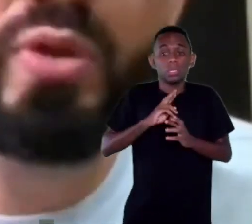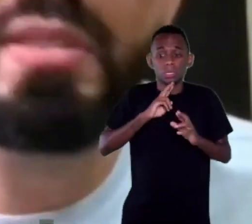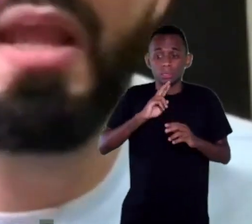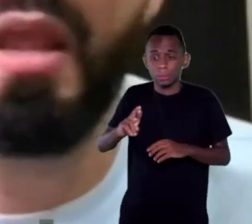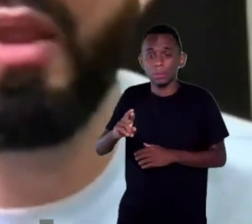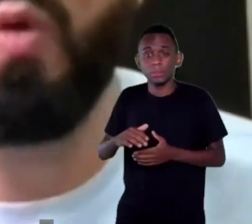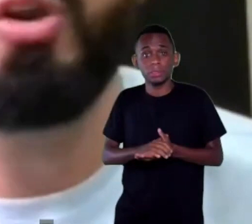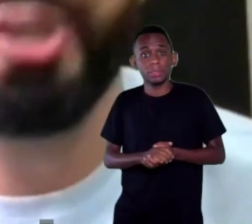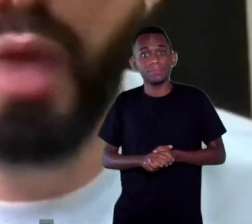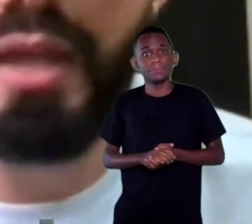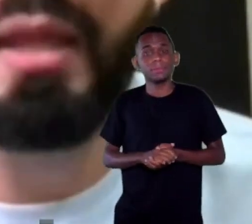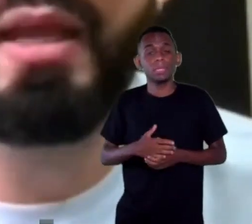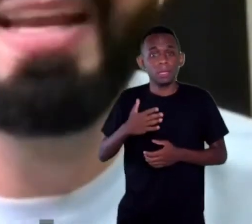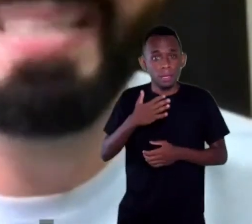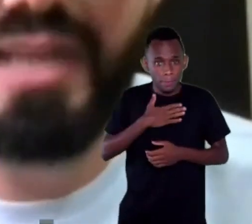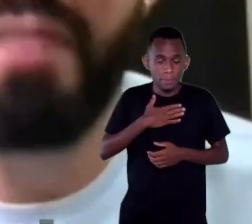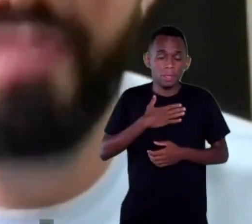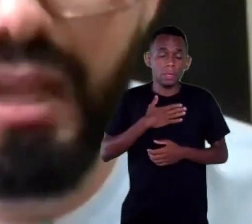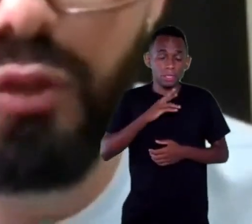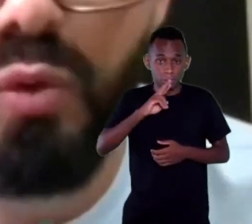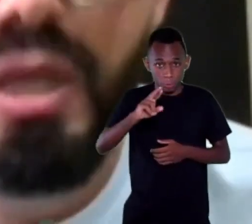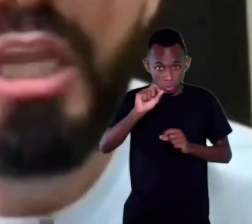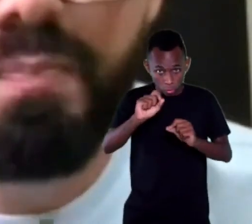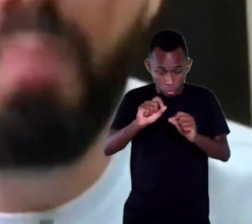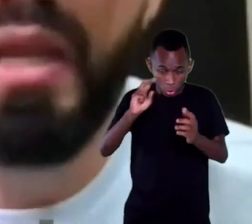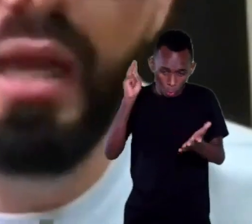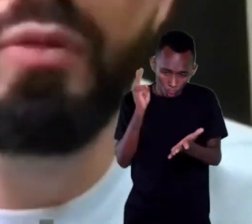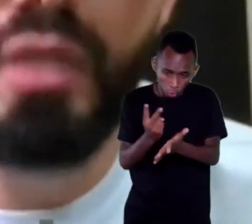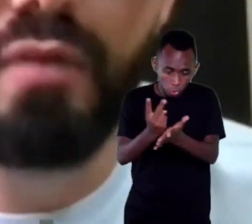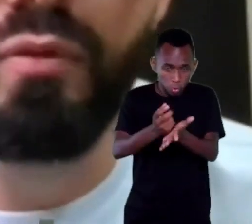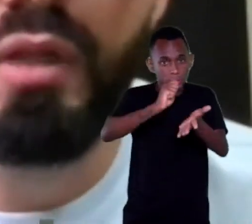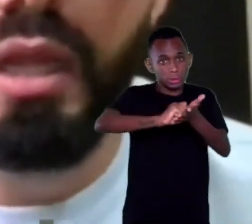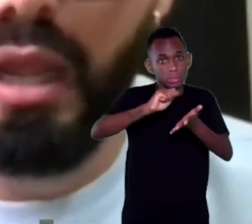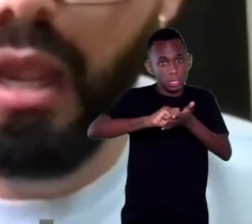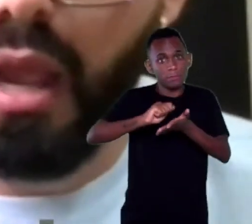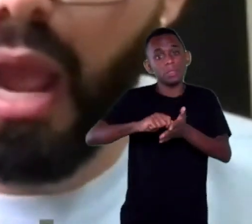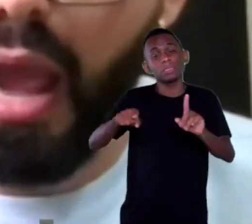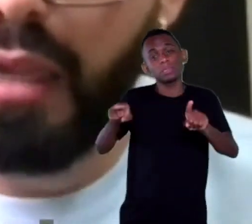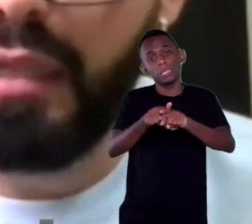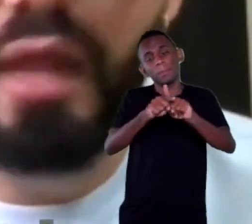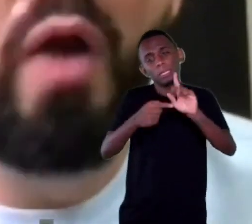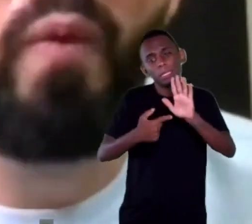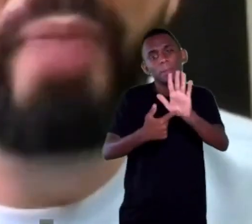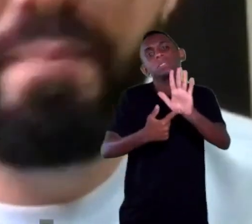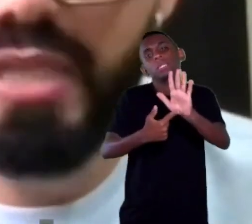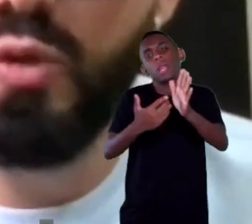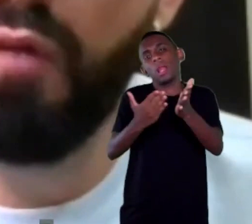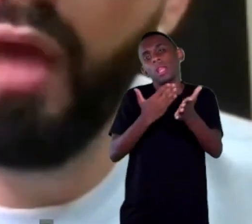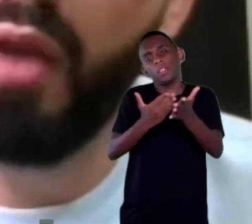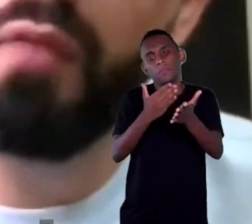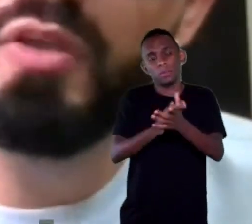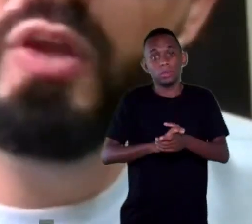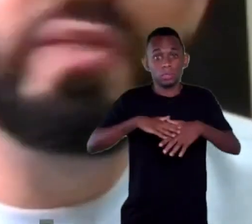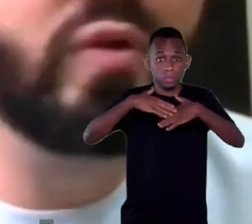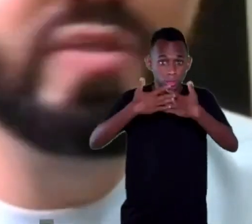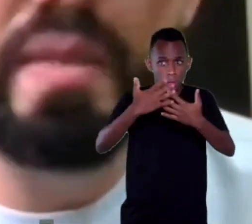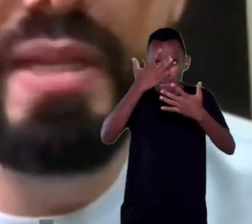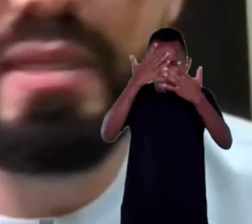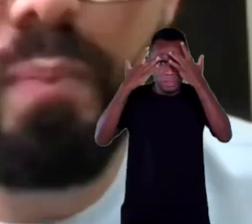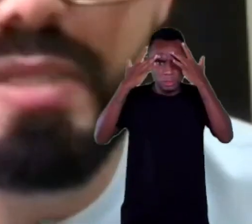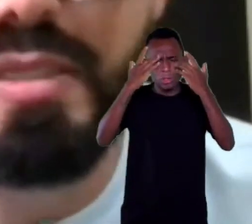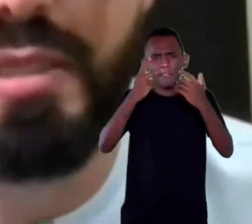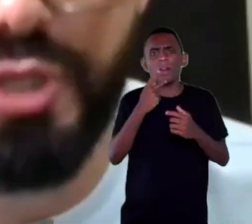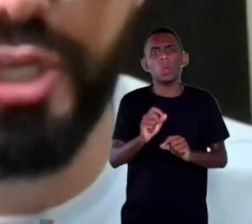minha resposta é, eu continuaria escrevendo e publicando livro. Então, ela falou assim, se